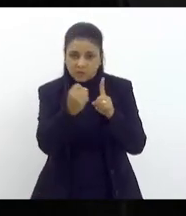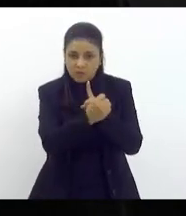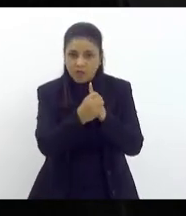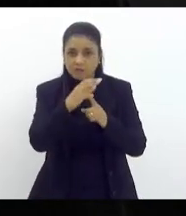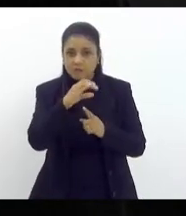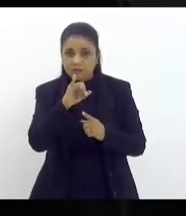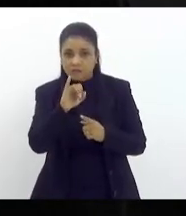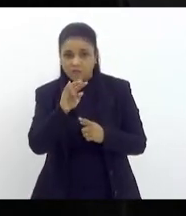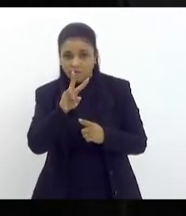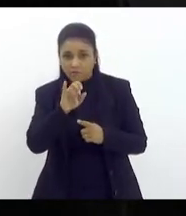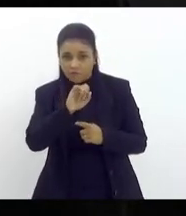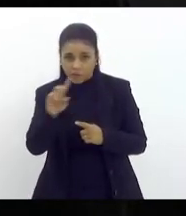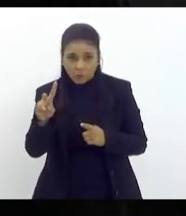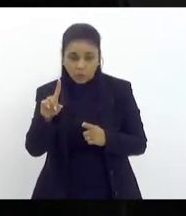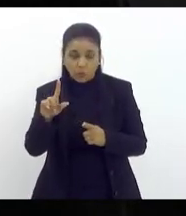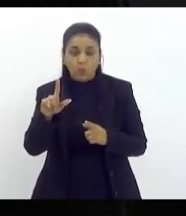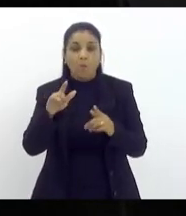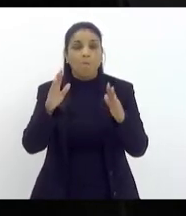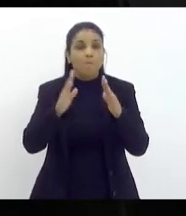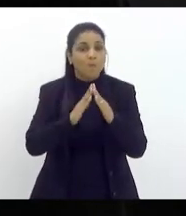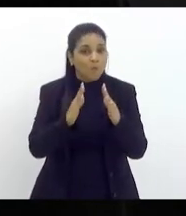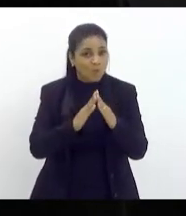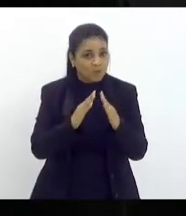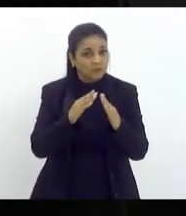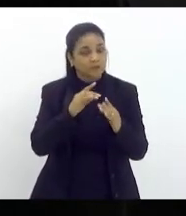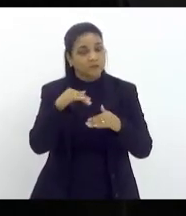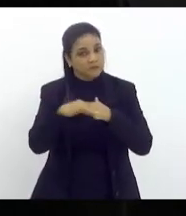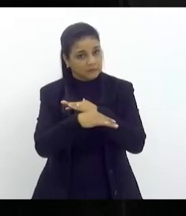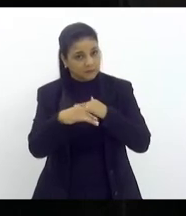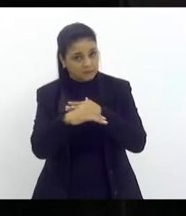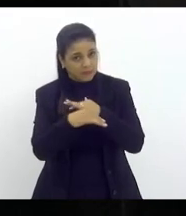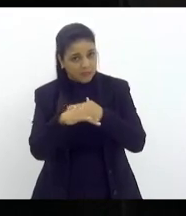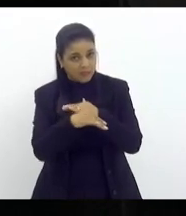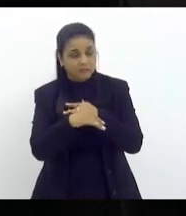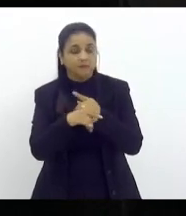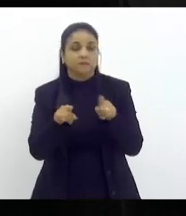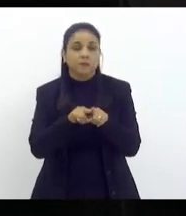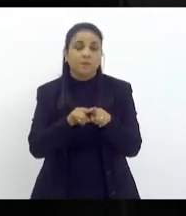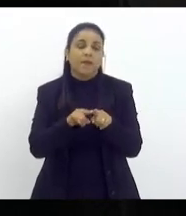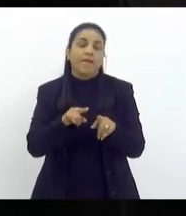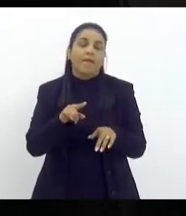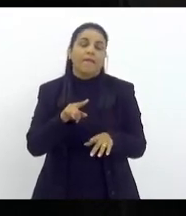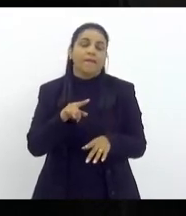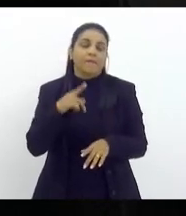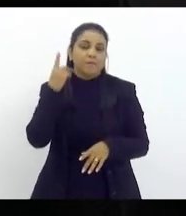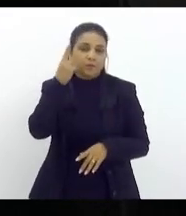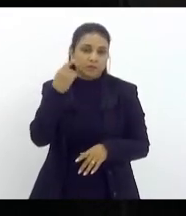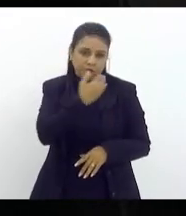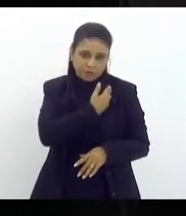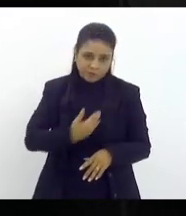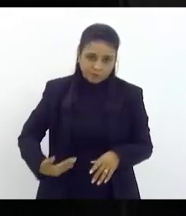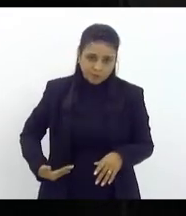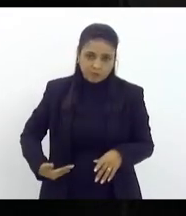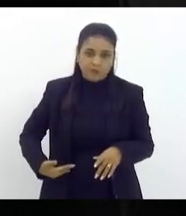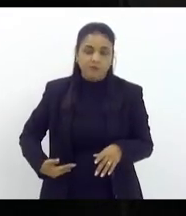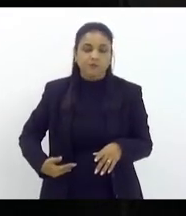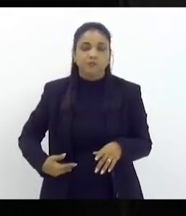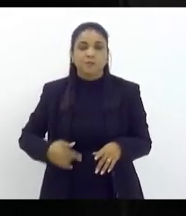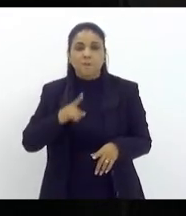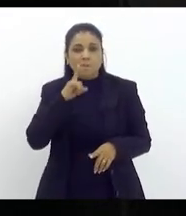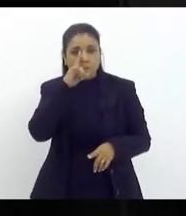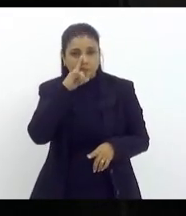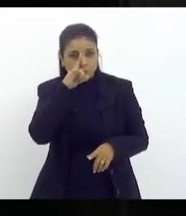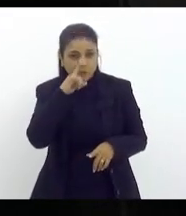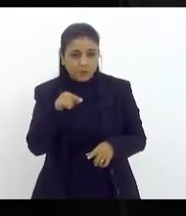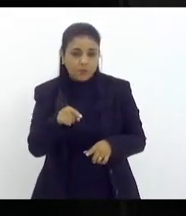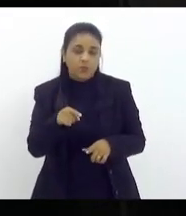não pode deixar que o descuido a falta de políticas públicas efetivas coloquem em risco vidas preciosas como